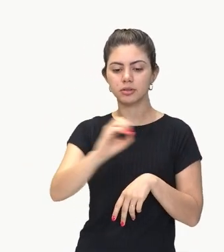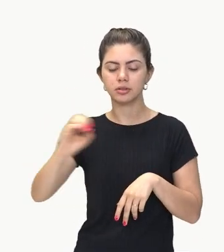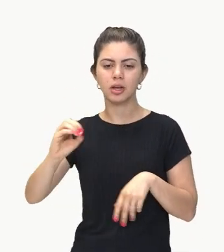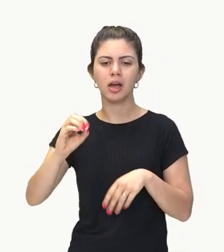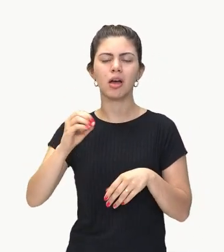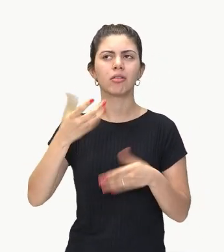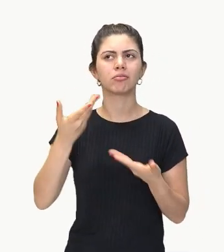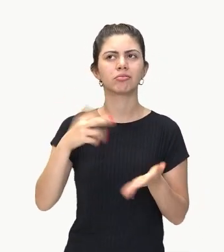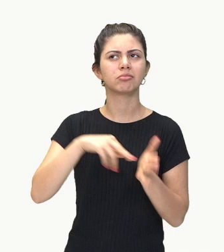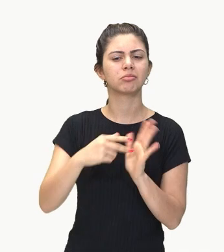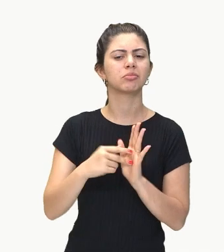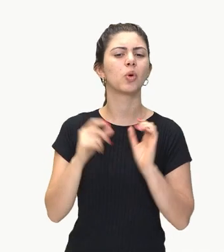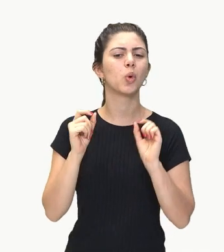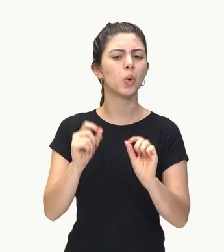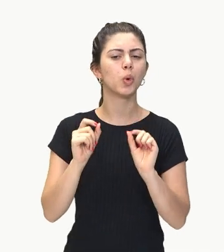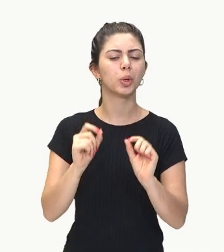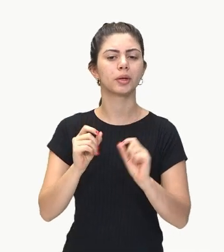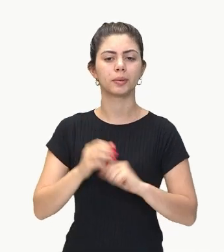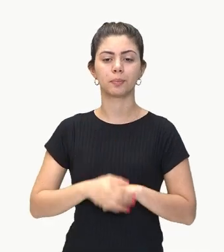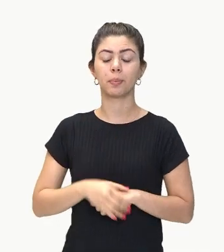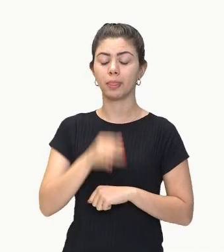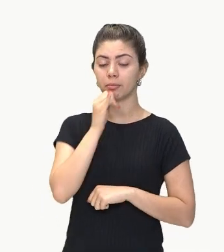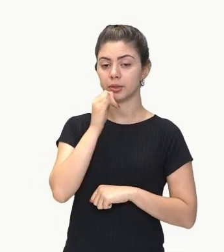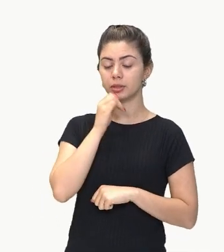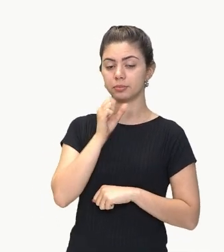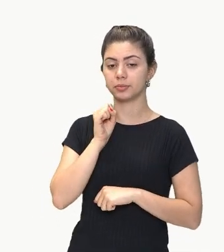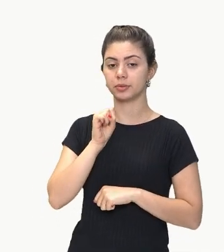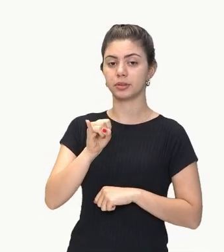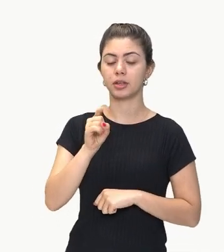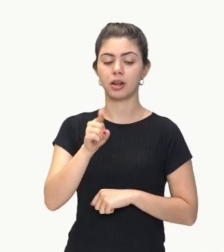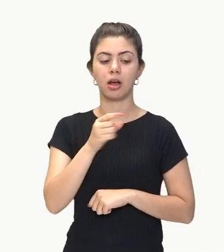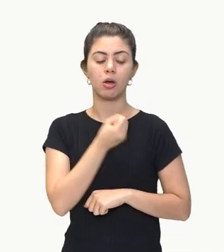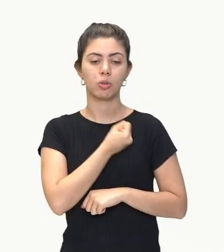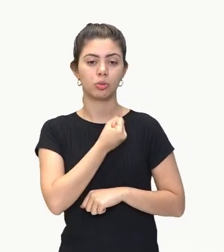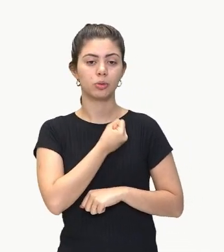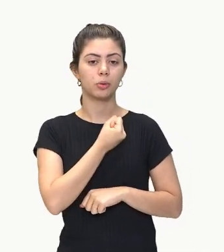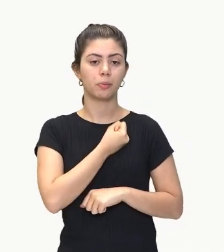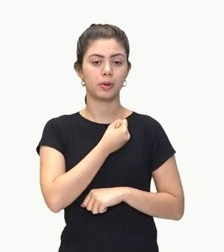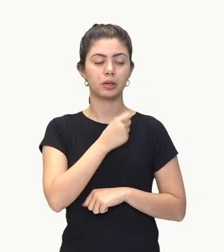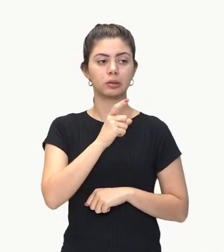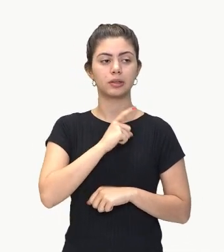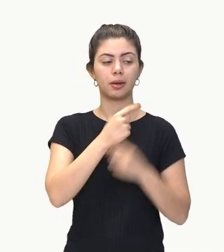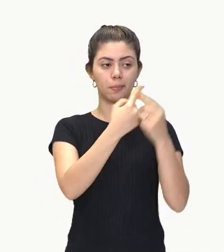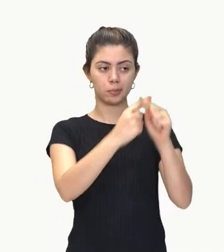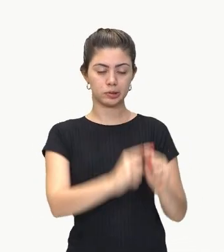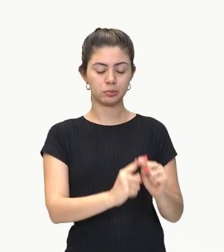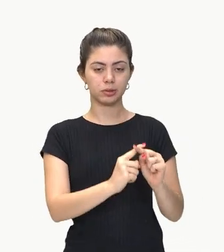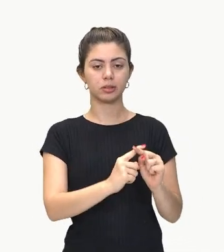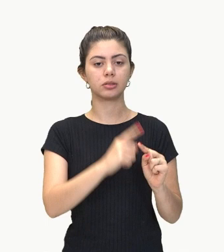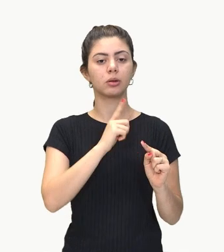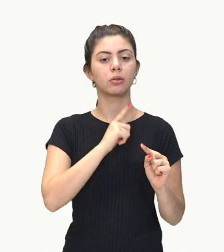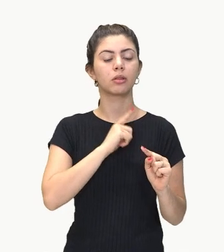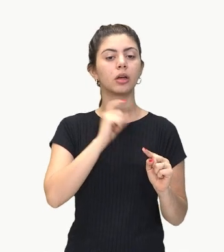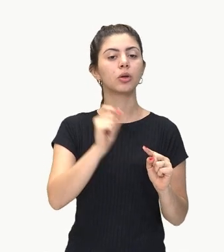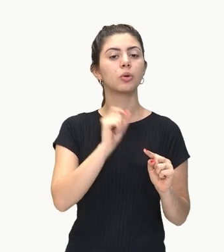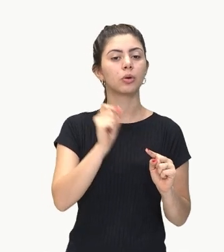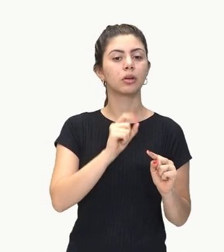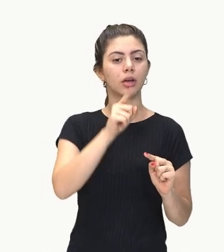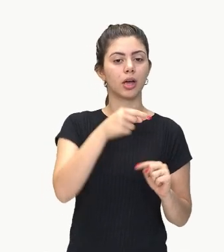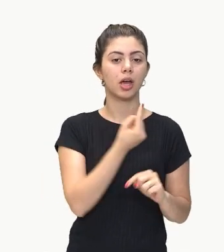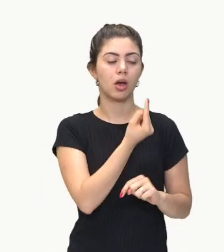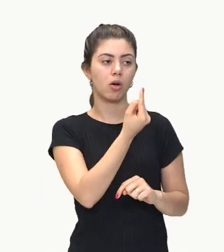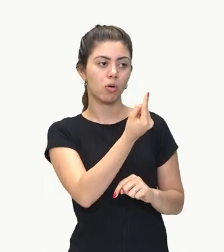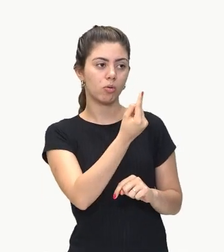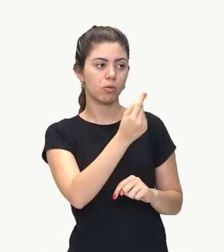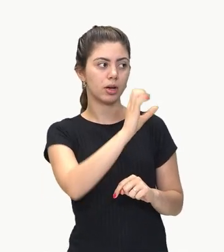assim, professor? Se o meu número, primeiro número que eu vou fazer a multiplicação, ele possuir uma casa decimal